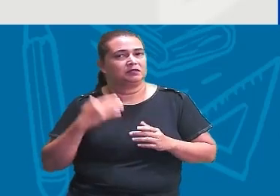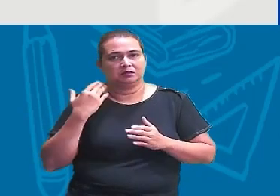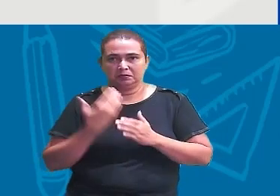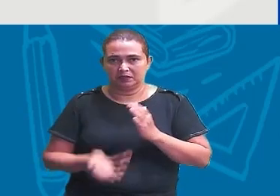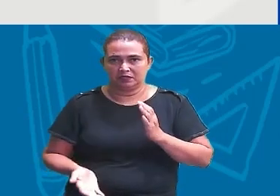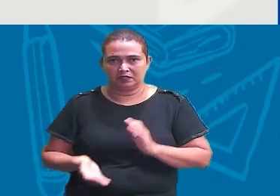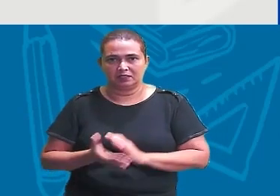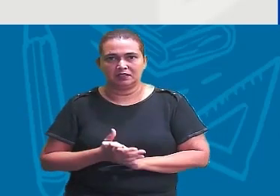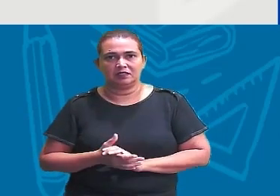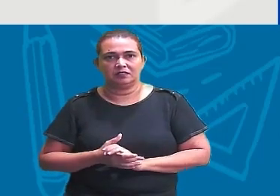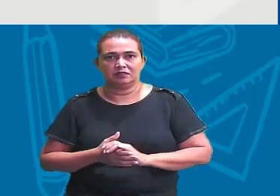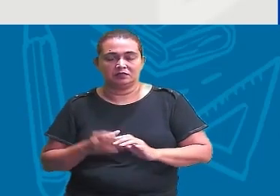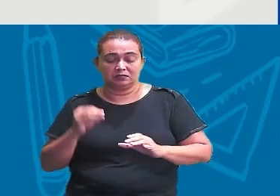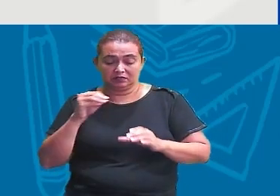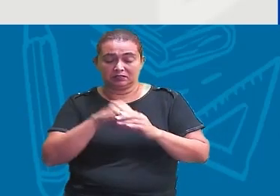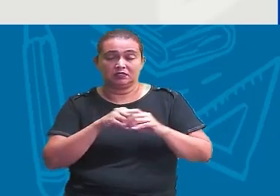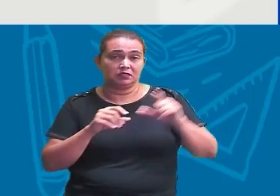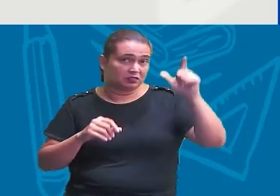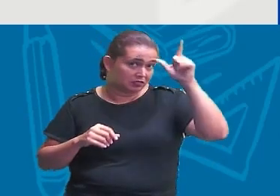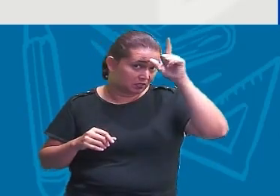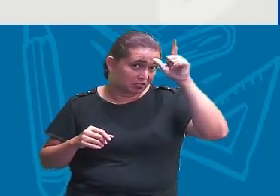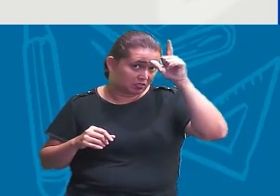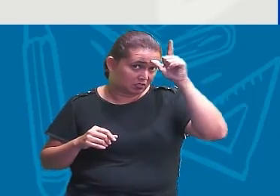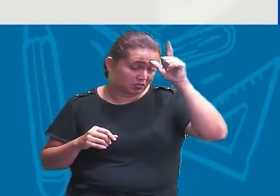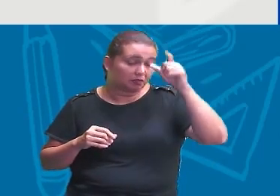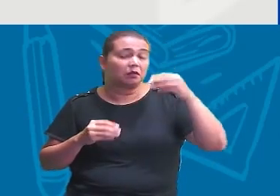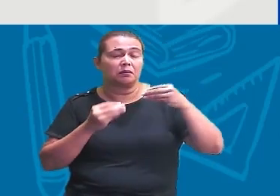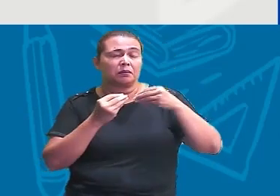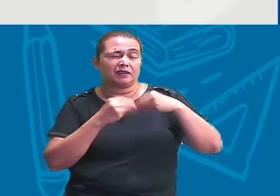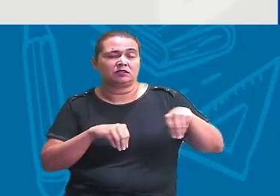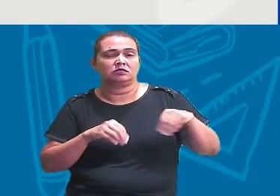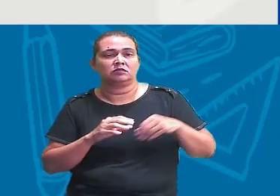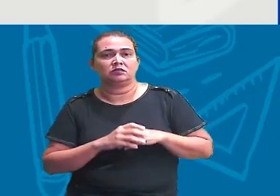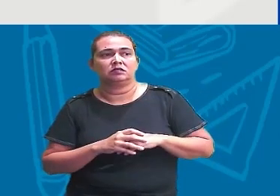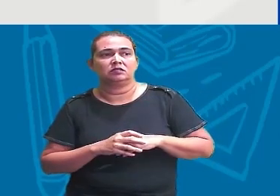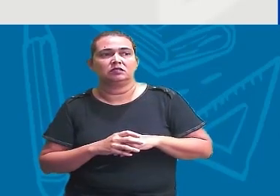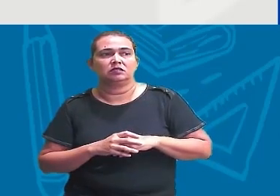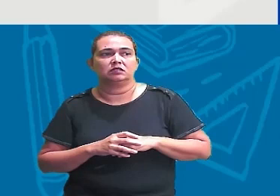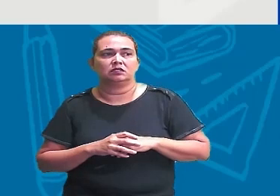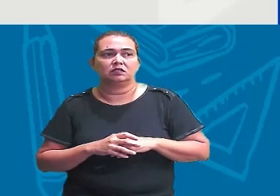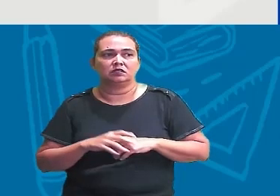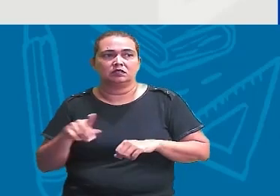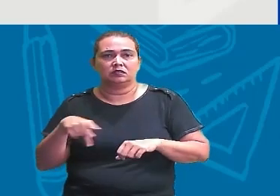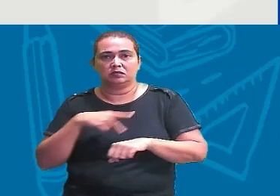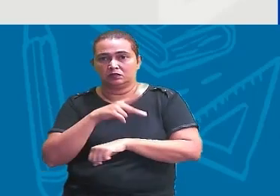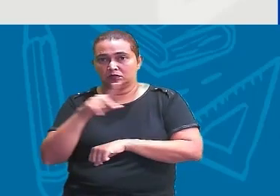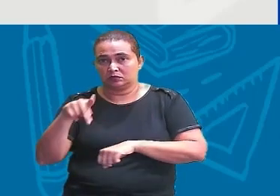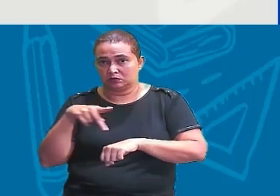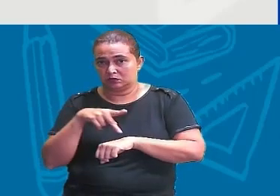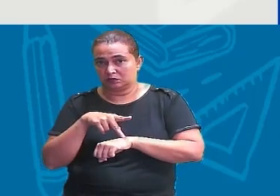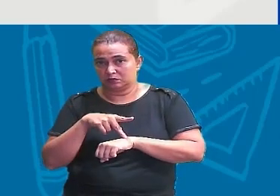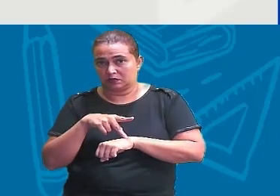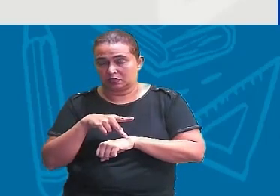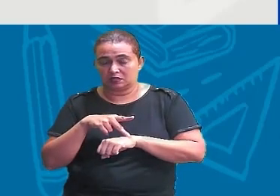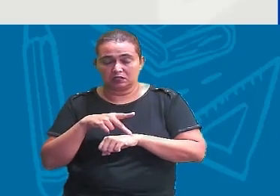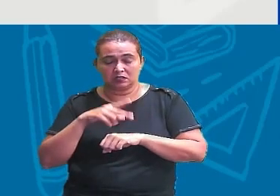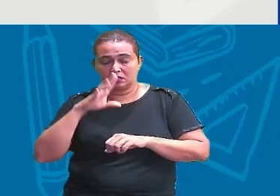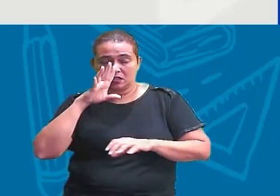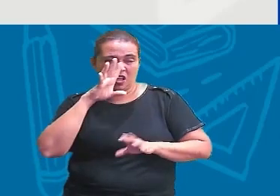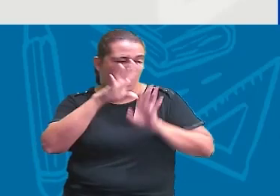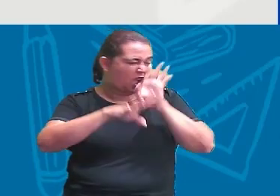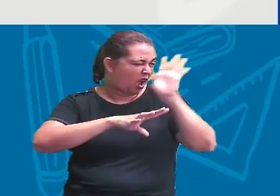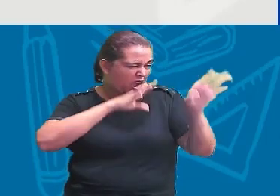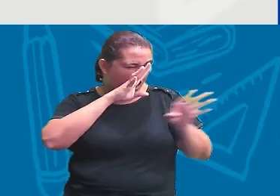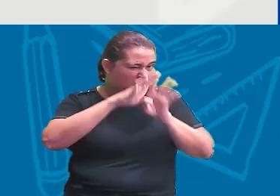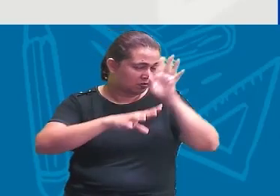avião na Alemanha. Então a Alemanha ficou muito prejudicada com essa guerra, né? Os países envolvidos no conflito culparam a